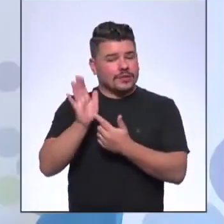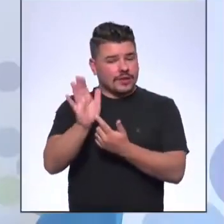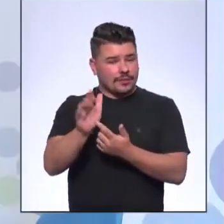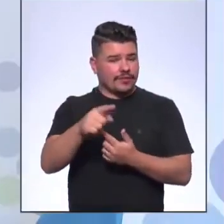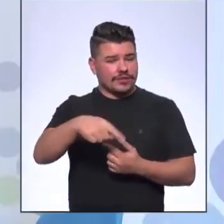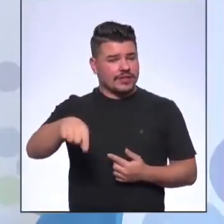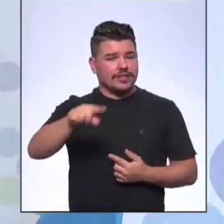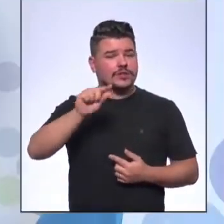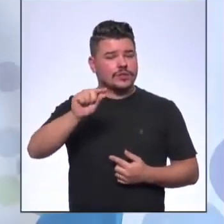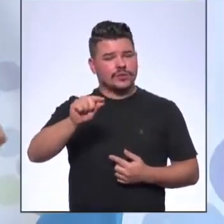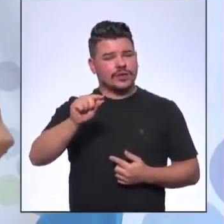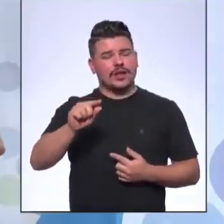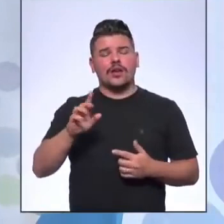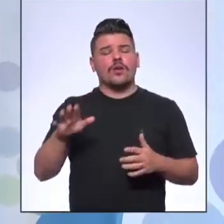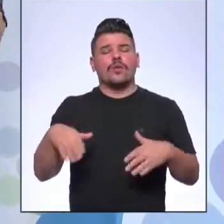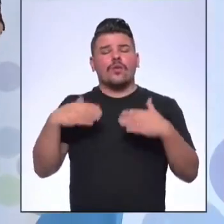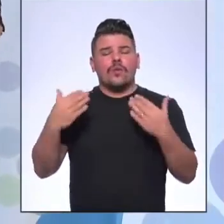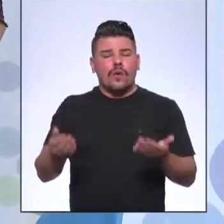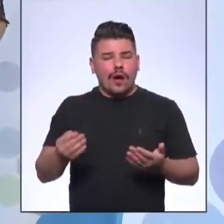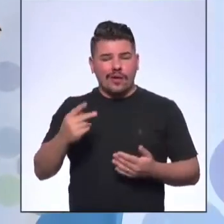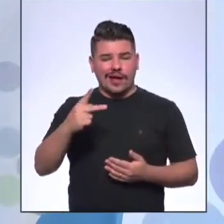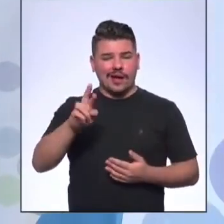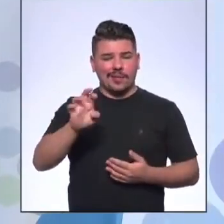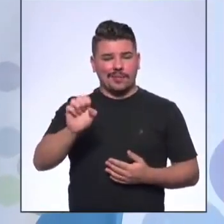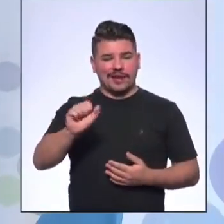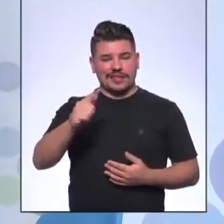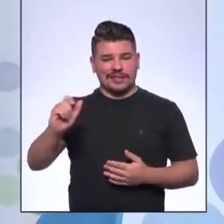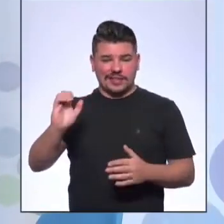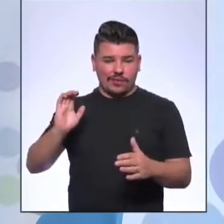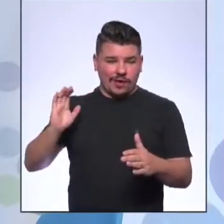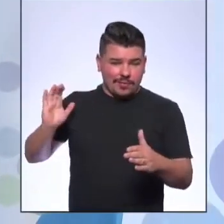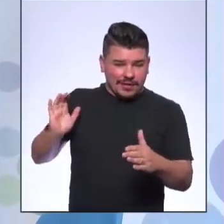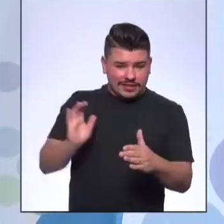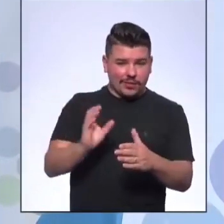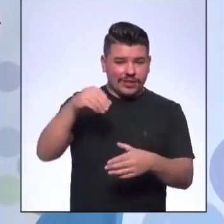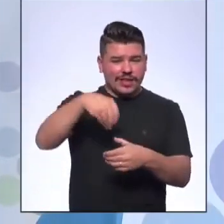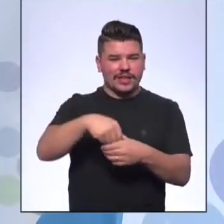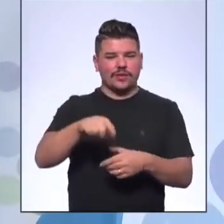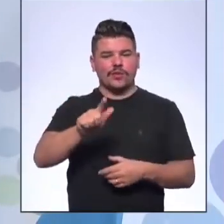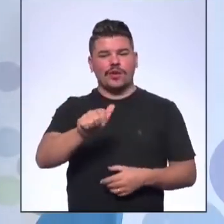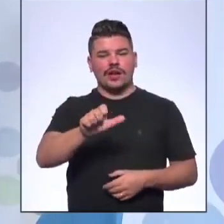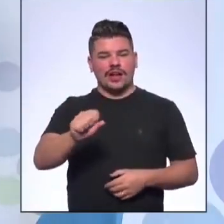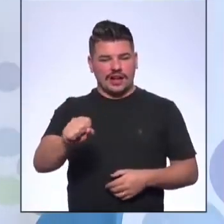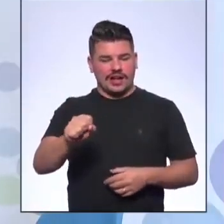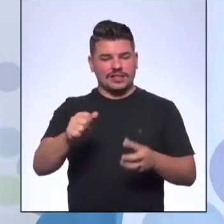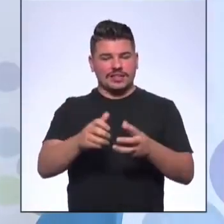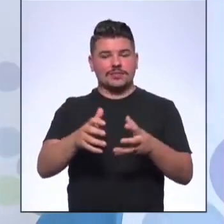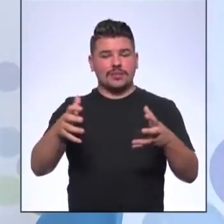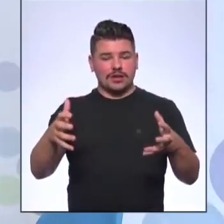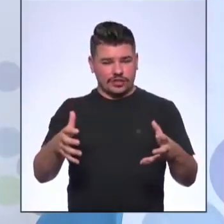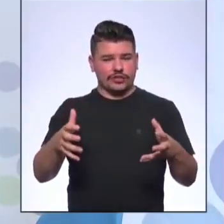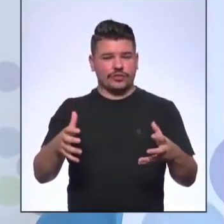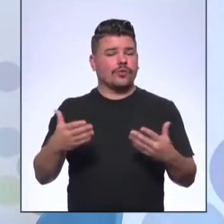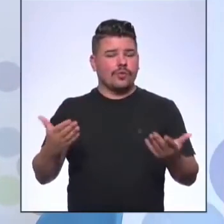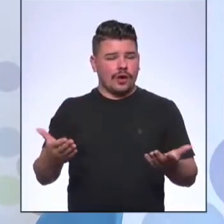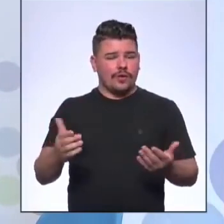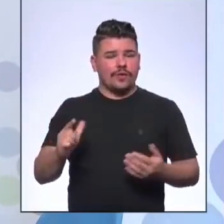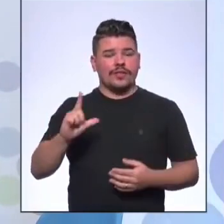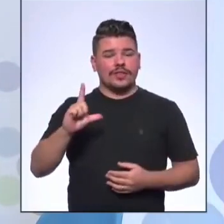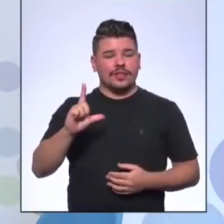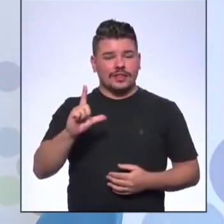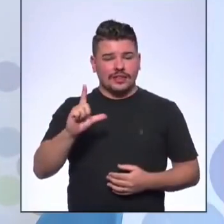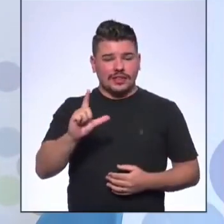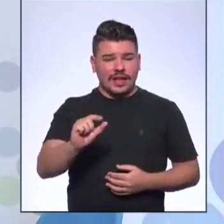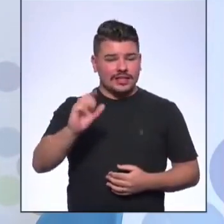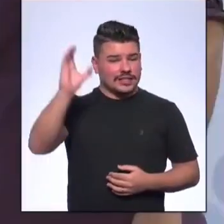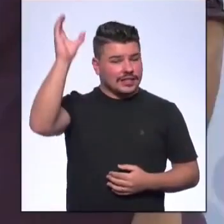vai ser o quê? Qual que é a pressão que o gás ali, né? Que o gás expandiu com tal pressão ali de quanto? De 10 newton,